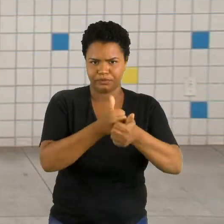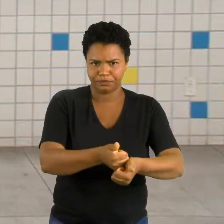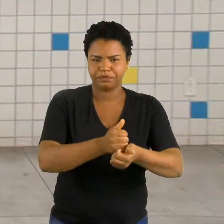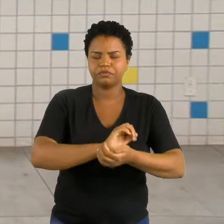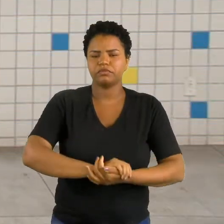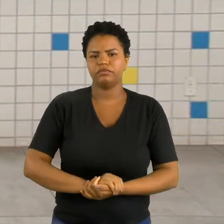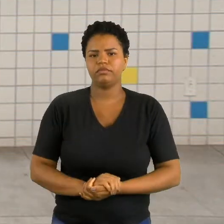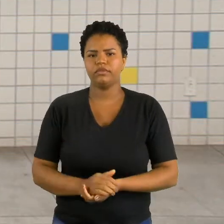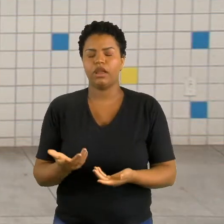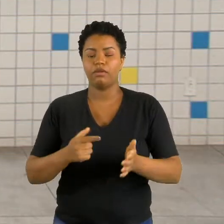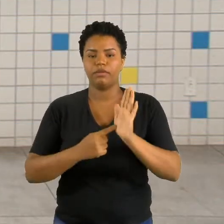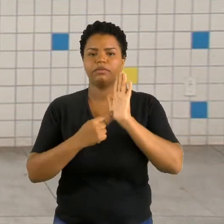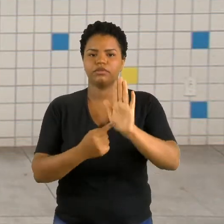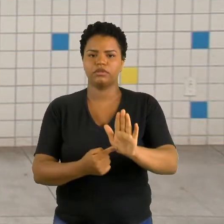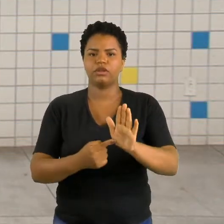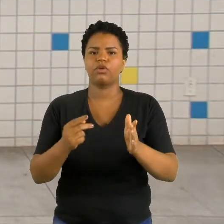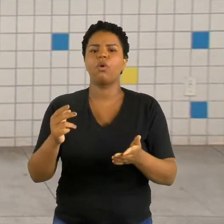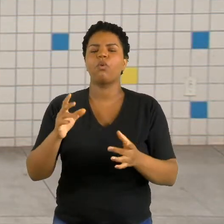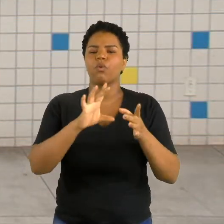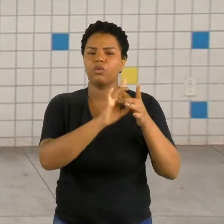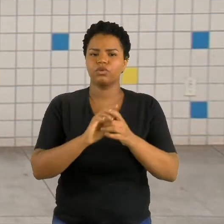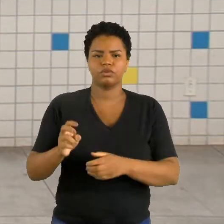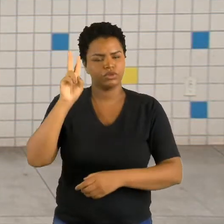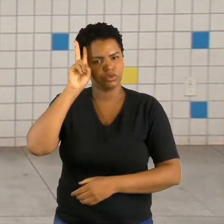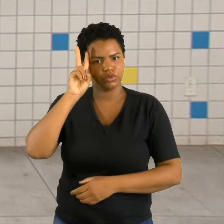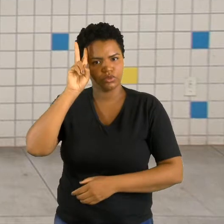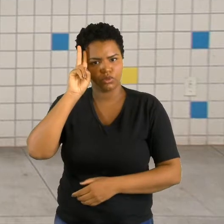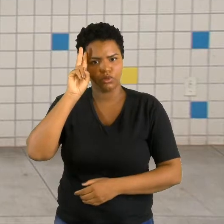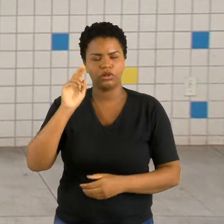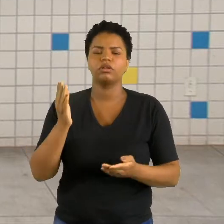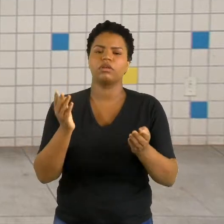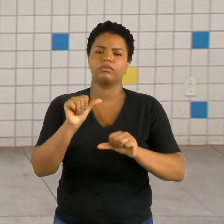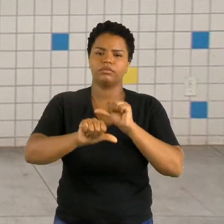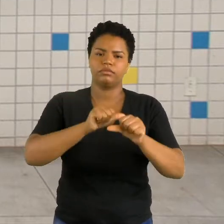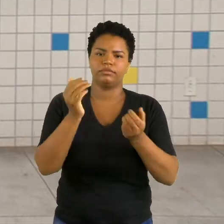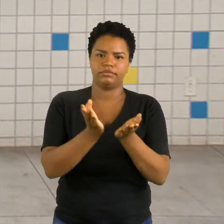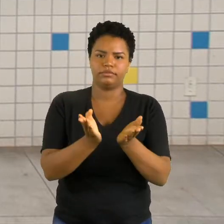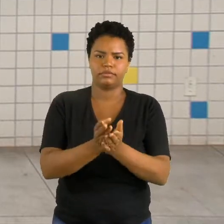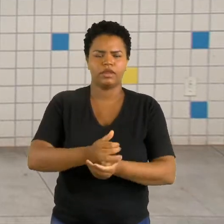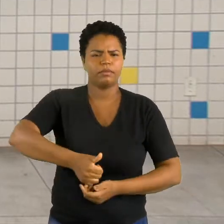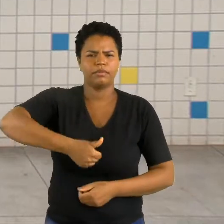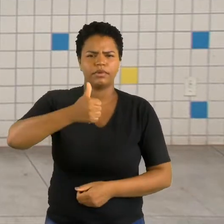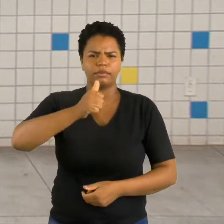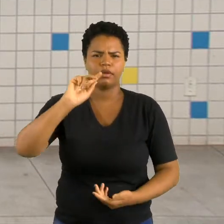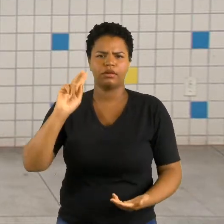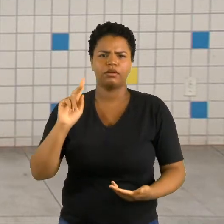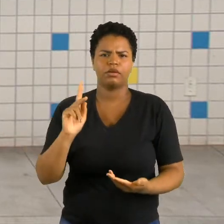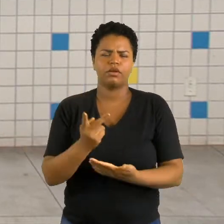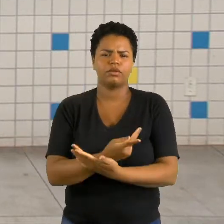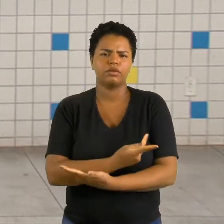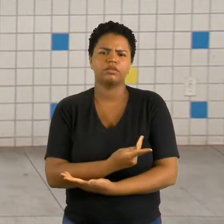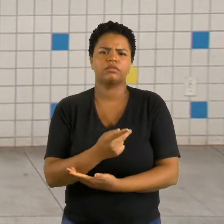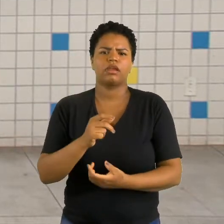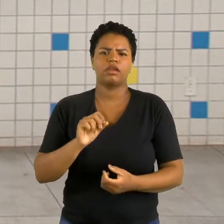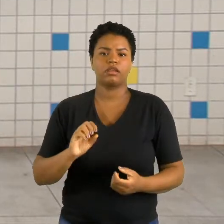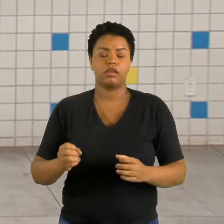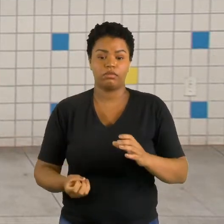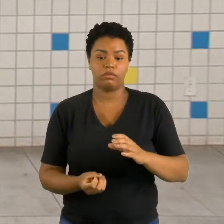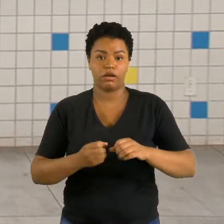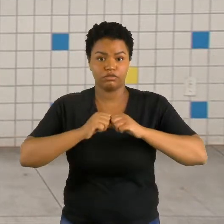da Reforma Protestante. O primeiro fator que fez culminar as ideias reformistas, fez com que as